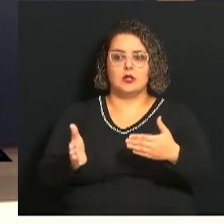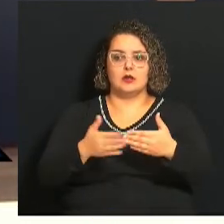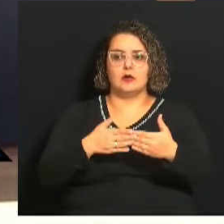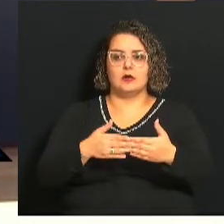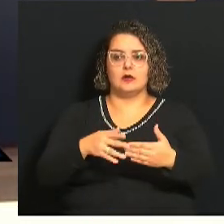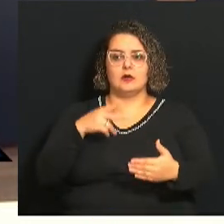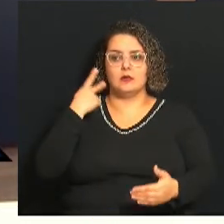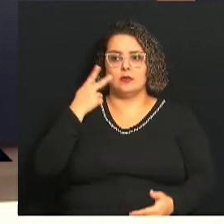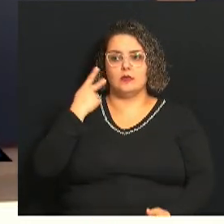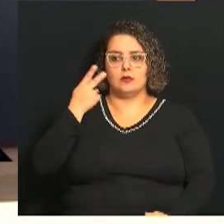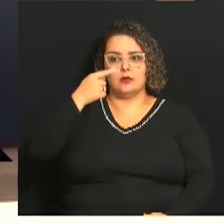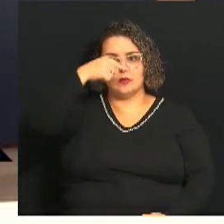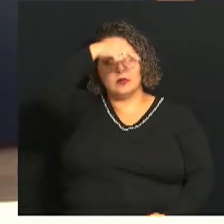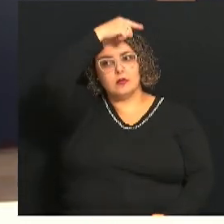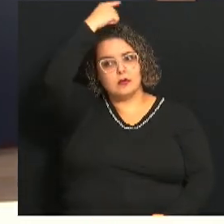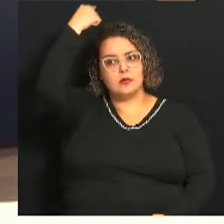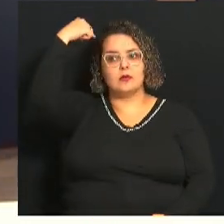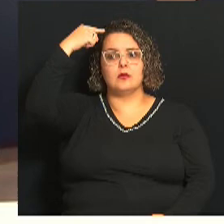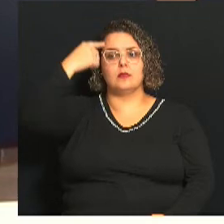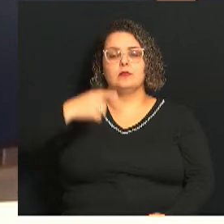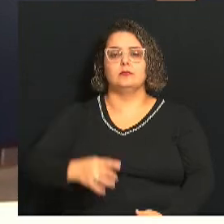Gaspar. Por favor.